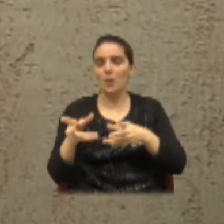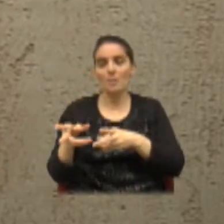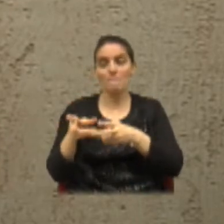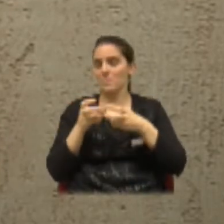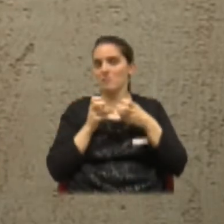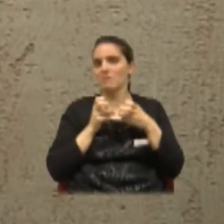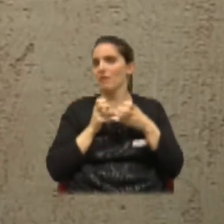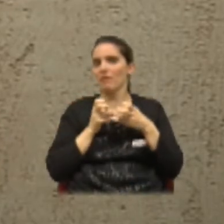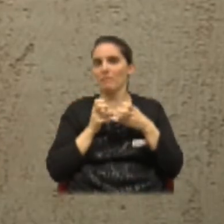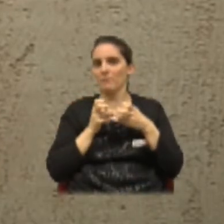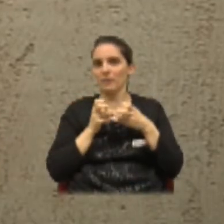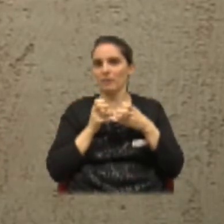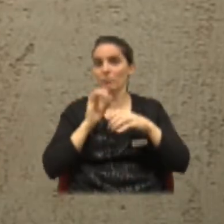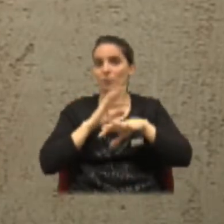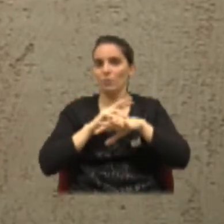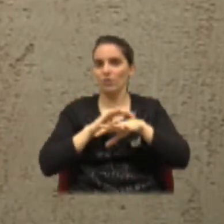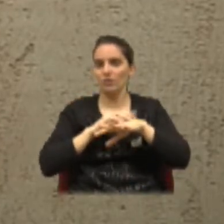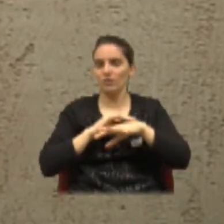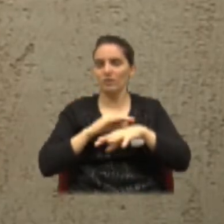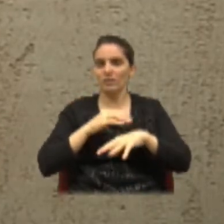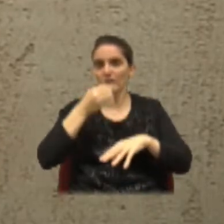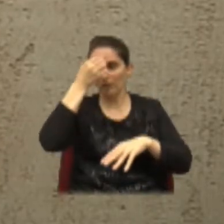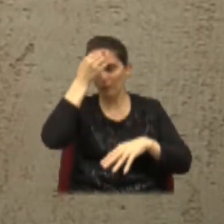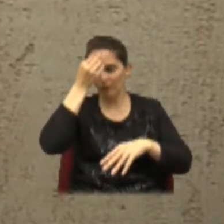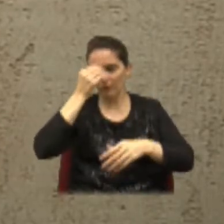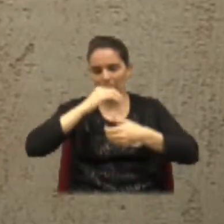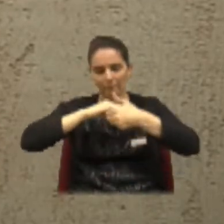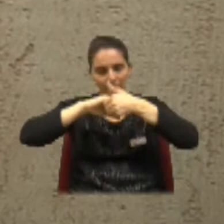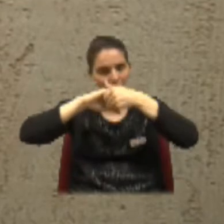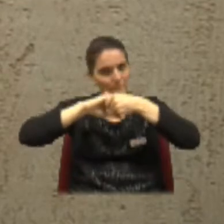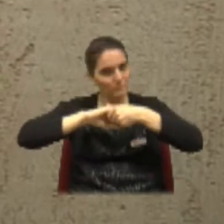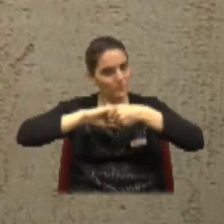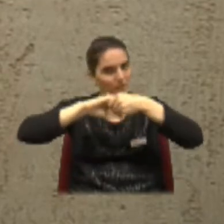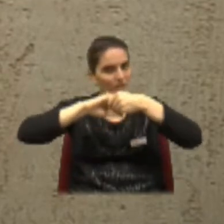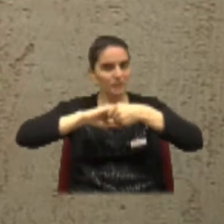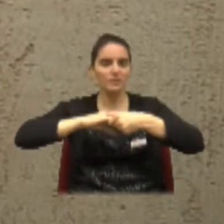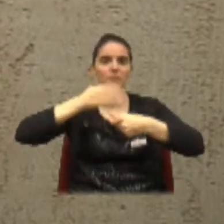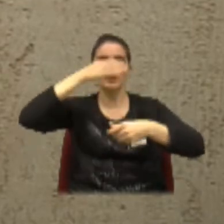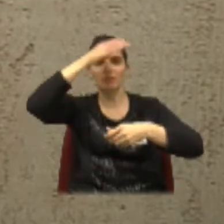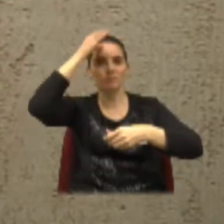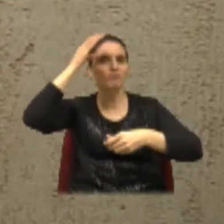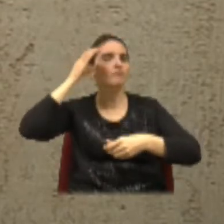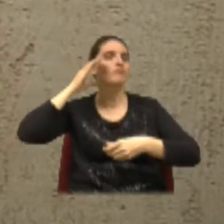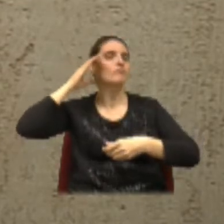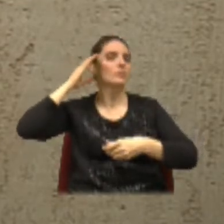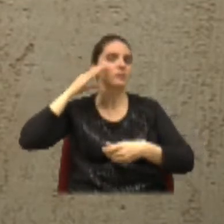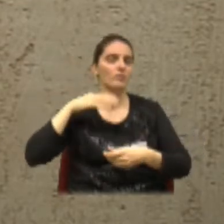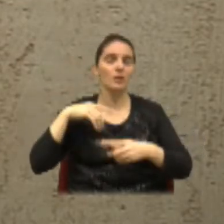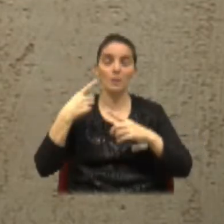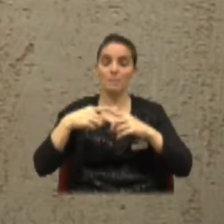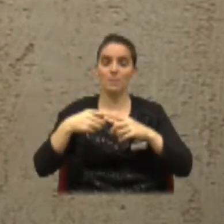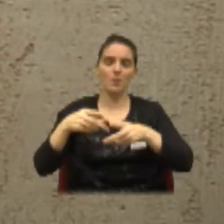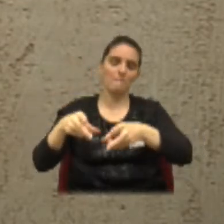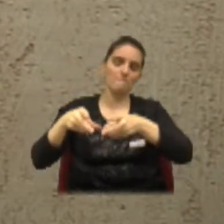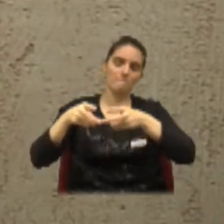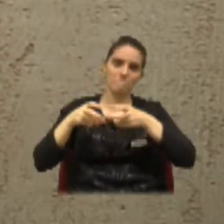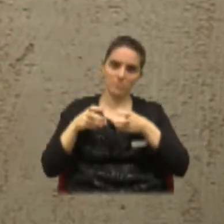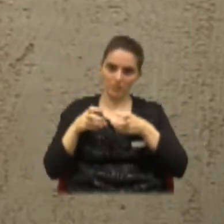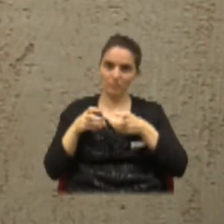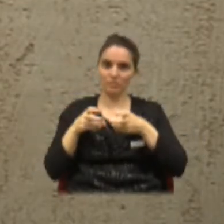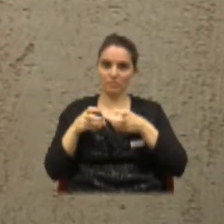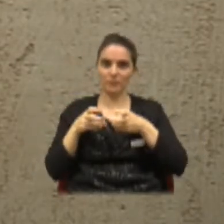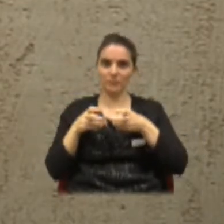sociedade. Então fica aqui o meu parabéns, doutora Carolina Pontes, pelo projeto, pelo olhar, e a gente